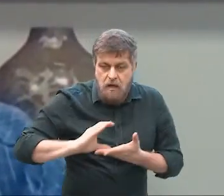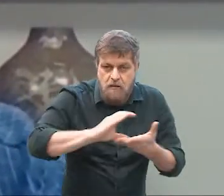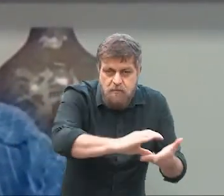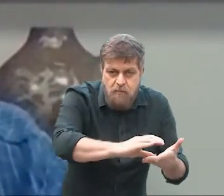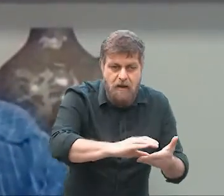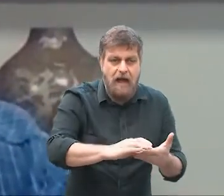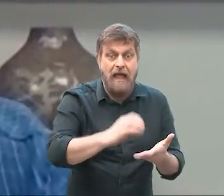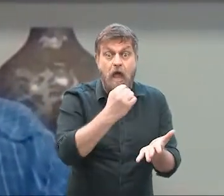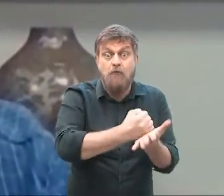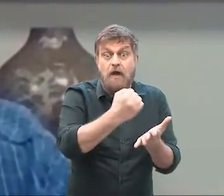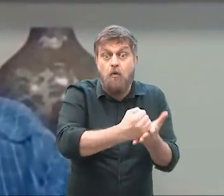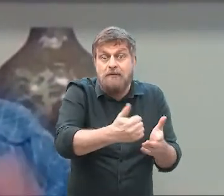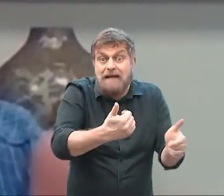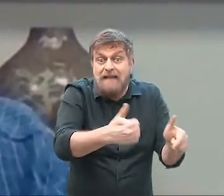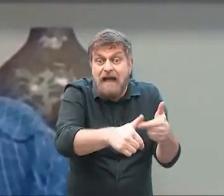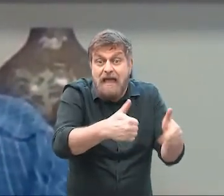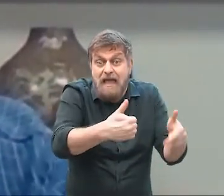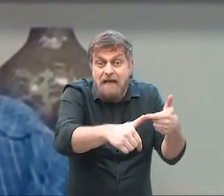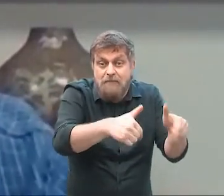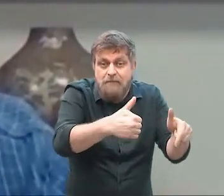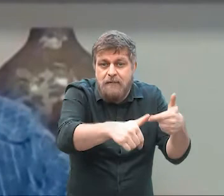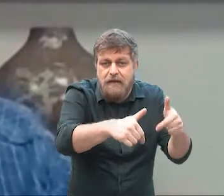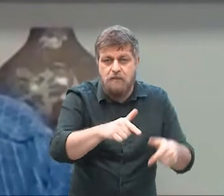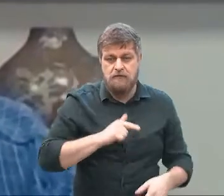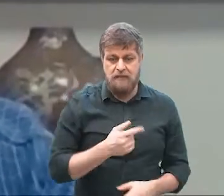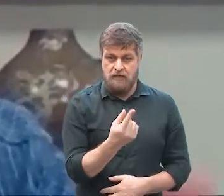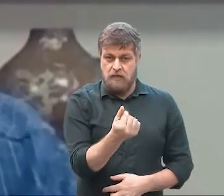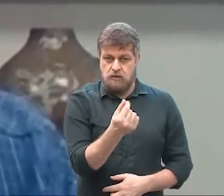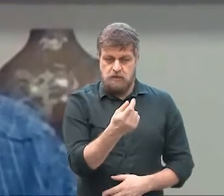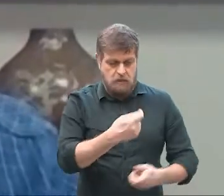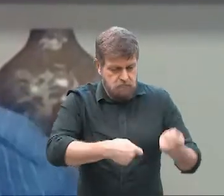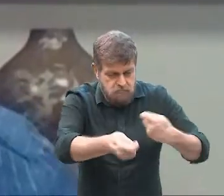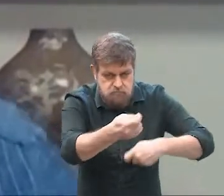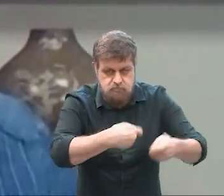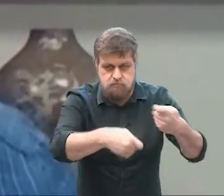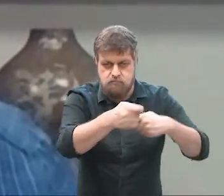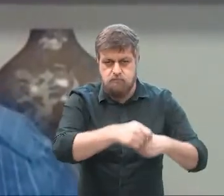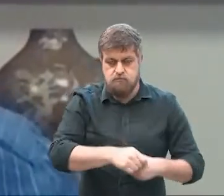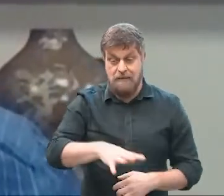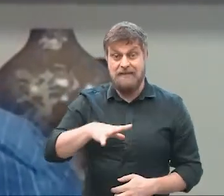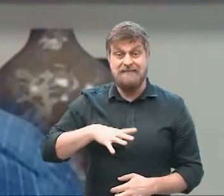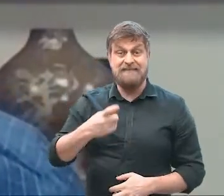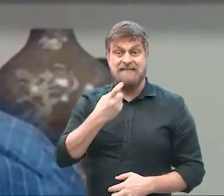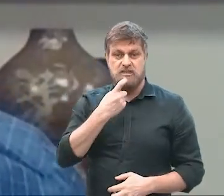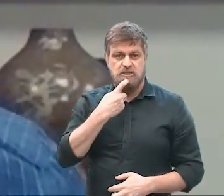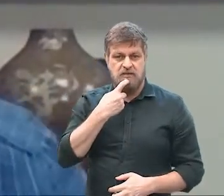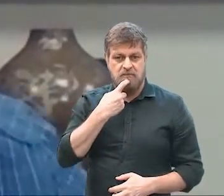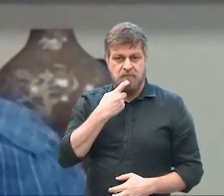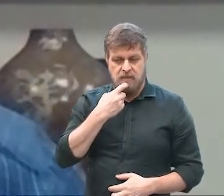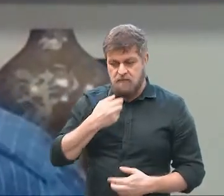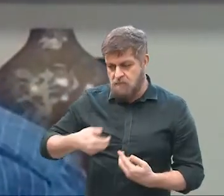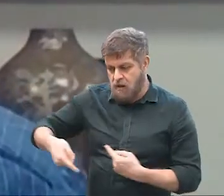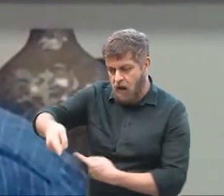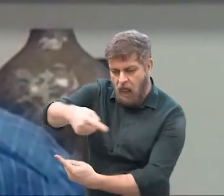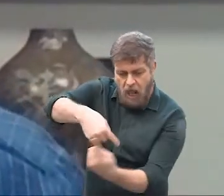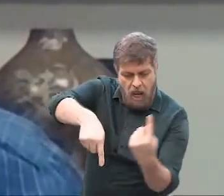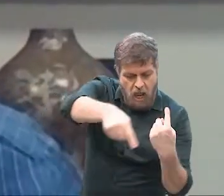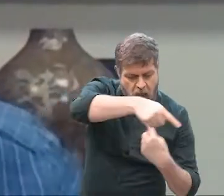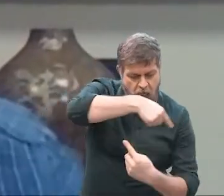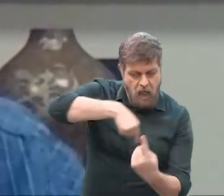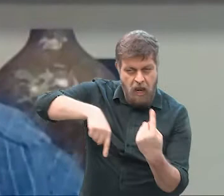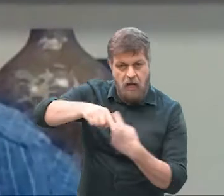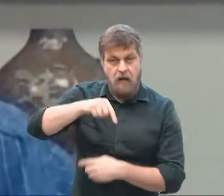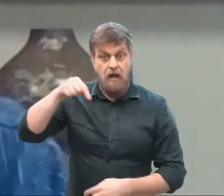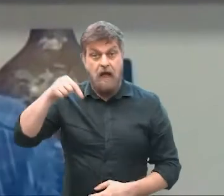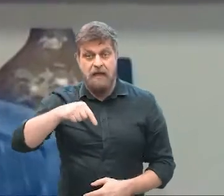emprego, e gerando emprego, circula a moeda, circula o dinheiro dentro da nossa cidade, dentro do nosso estado.